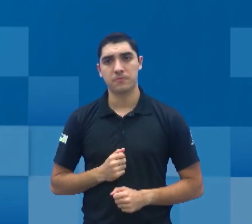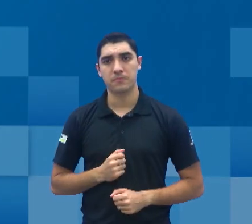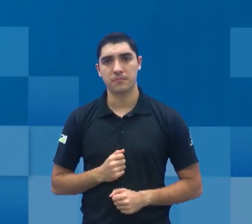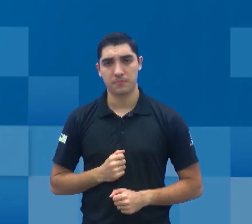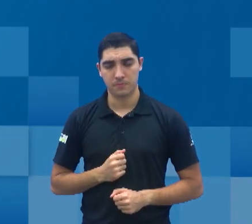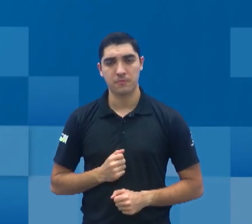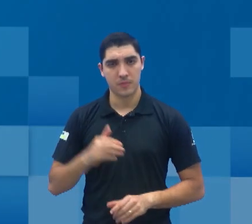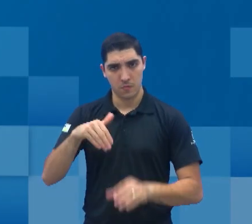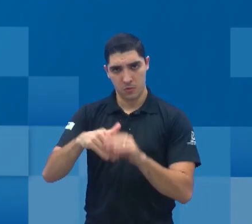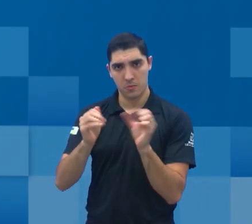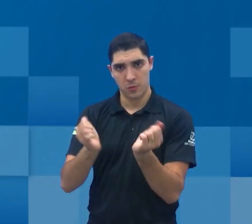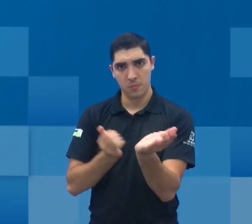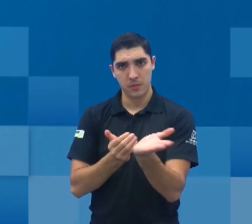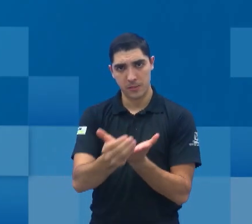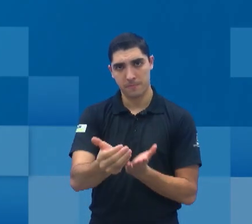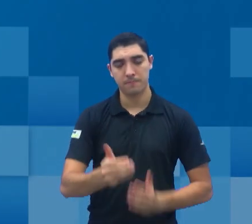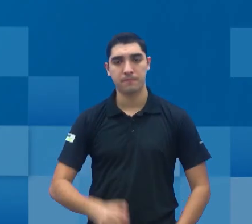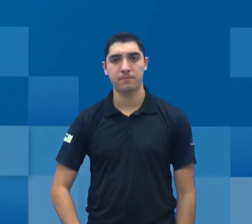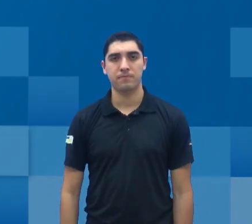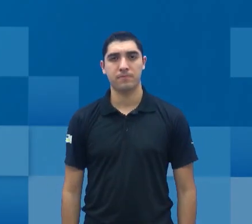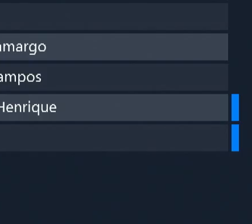Aberta a votação.